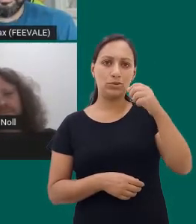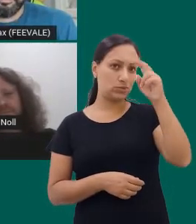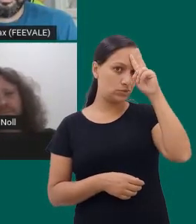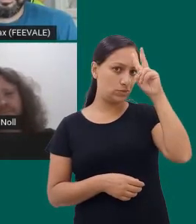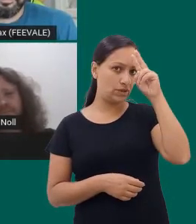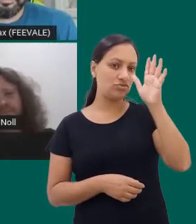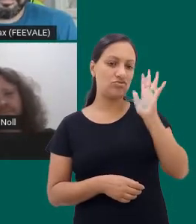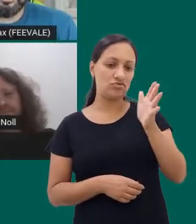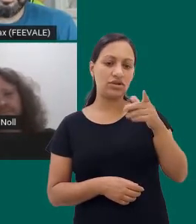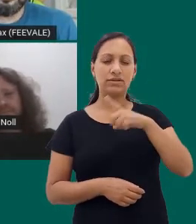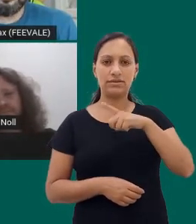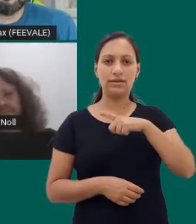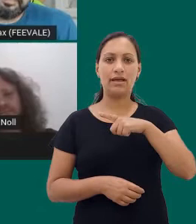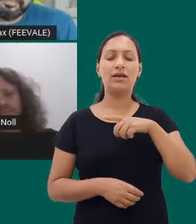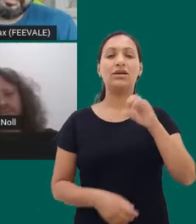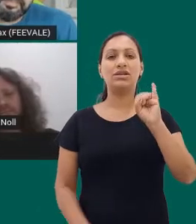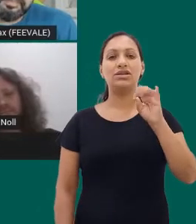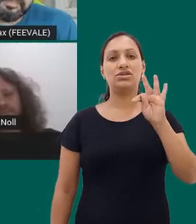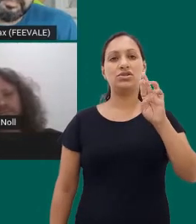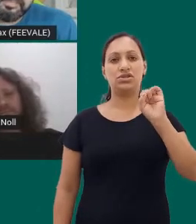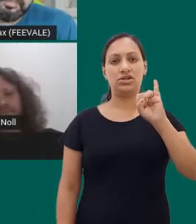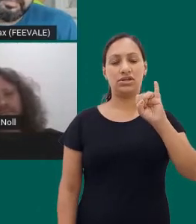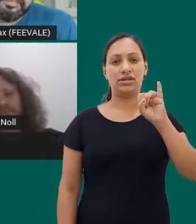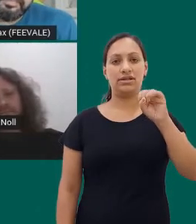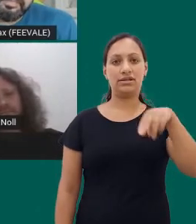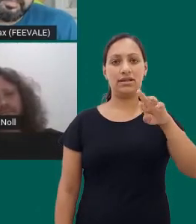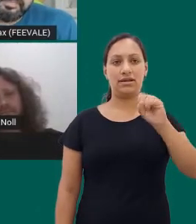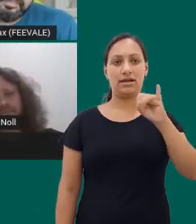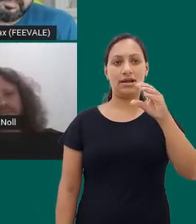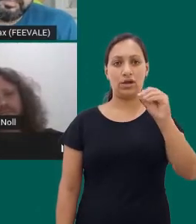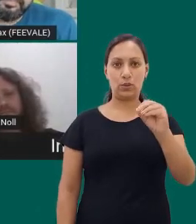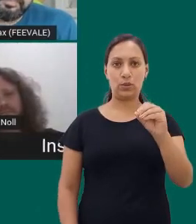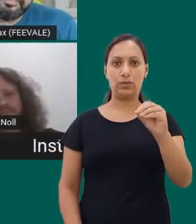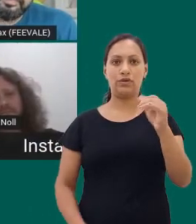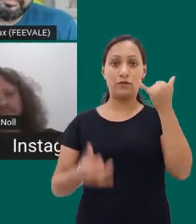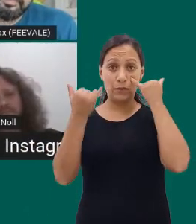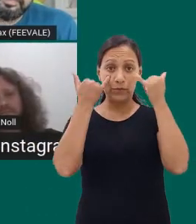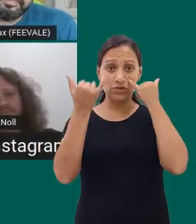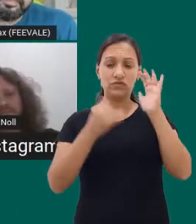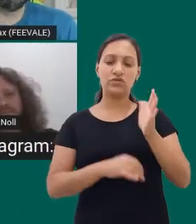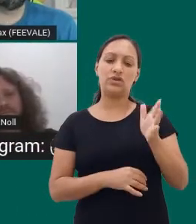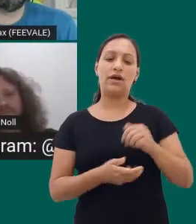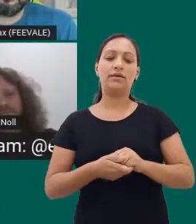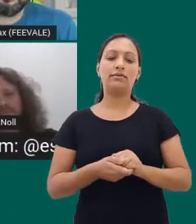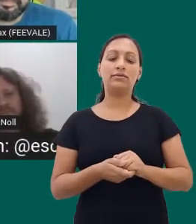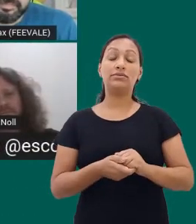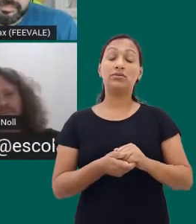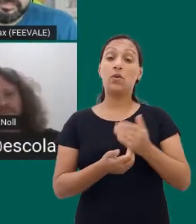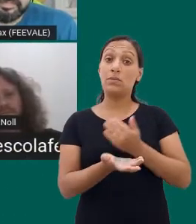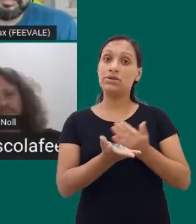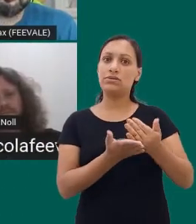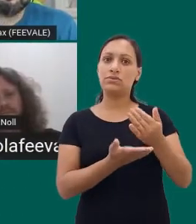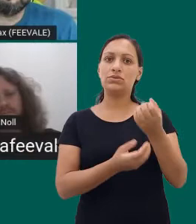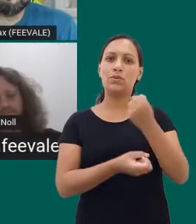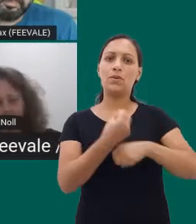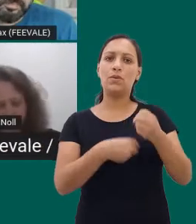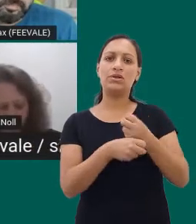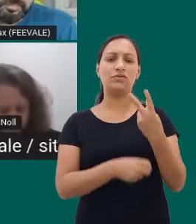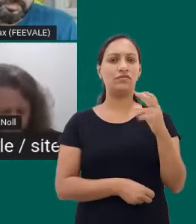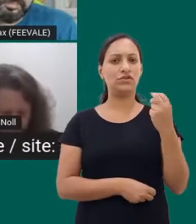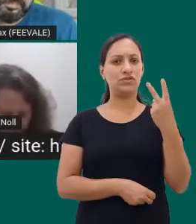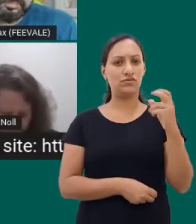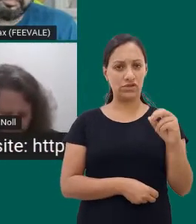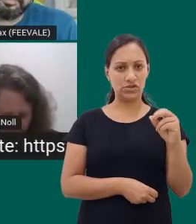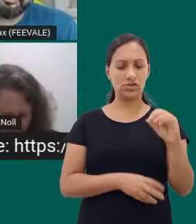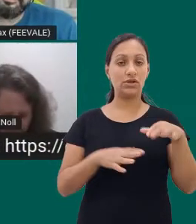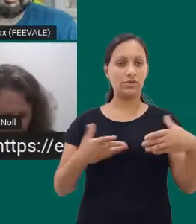possibilidade de itinerários formativos. Nós iniciamos já em 2020 com esses itinerários no primeiro ano do ensino médio. Então,